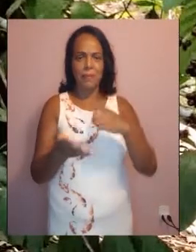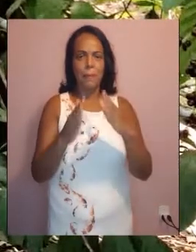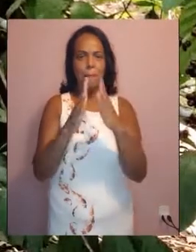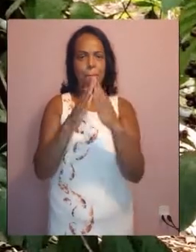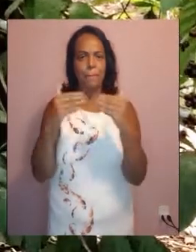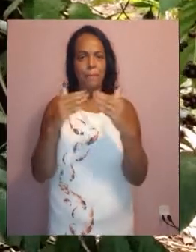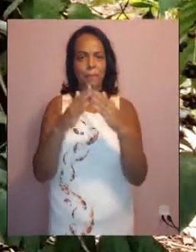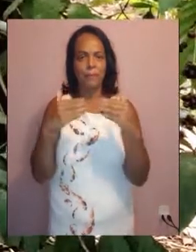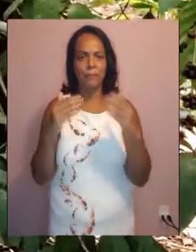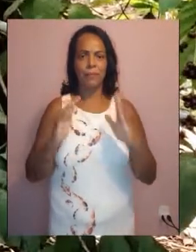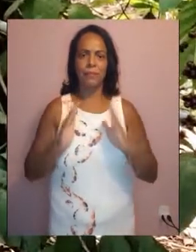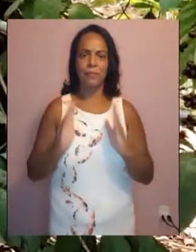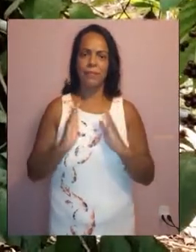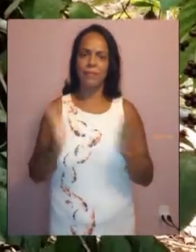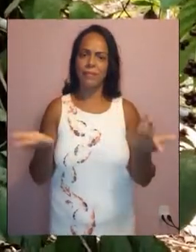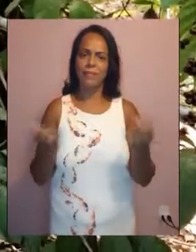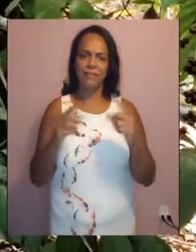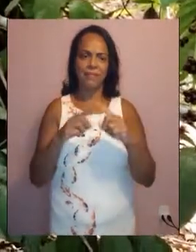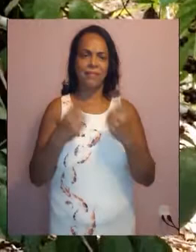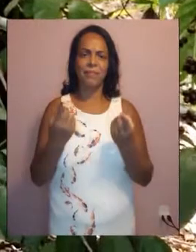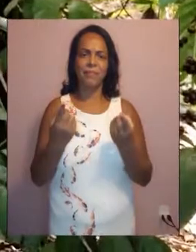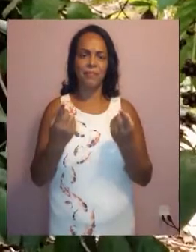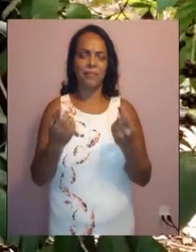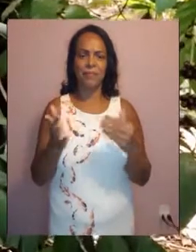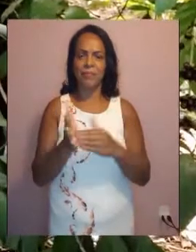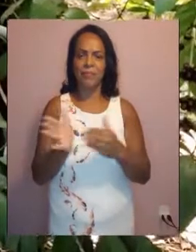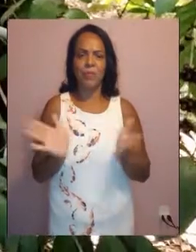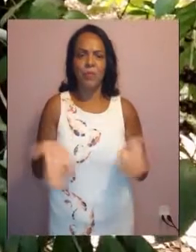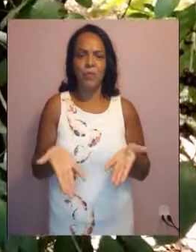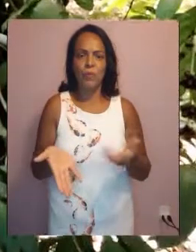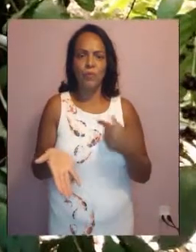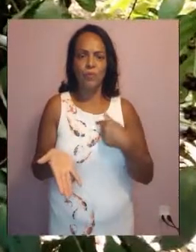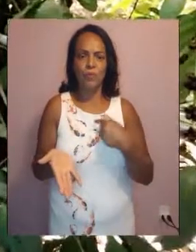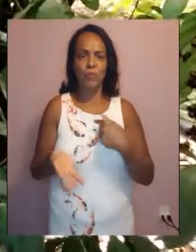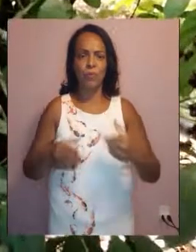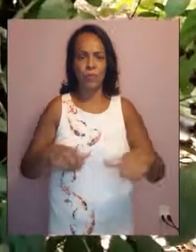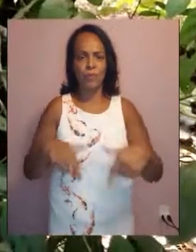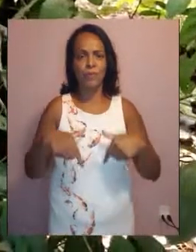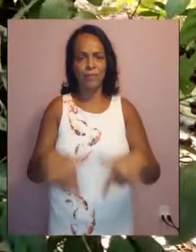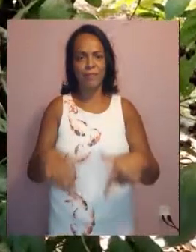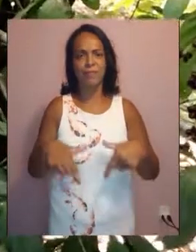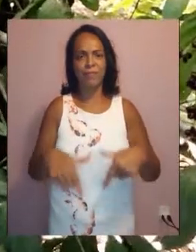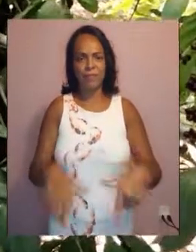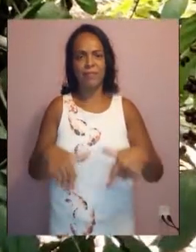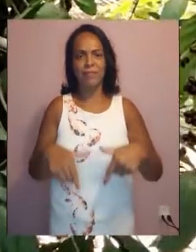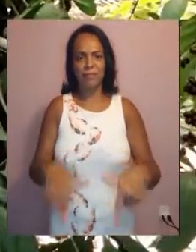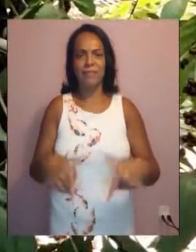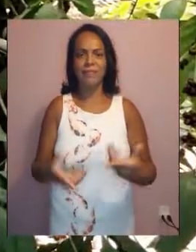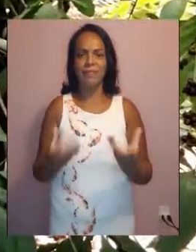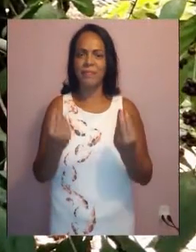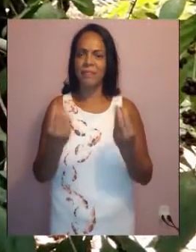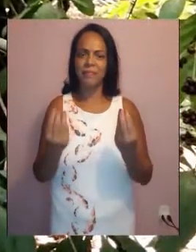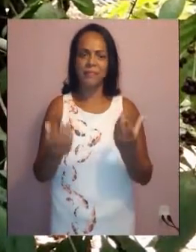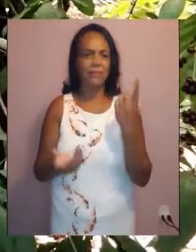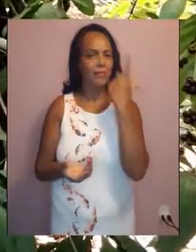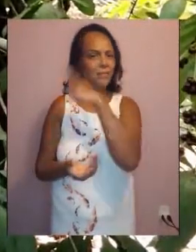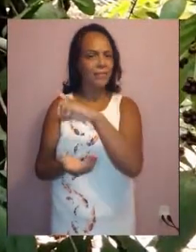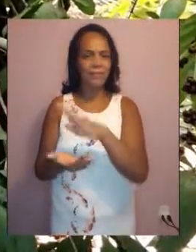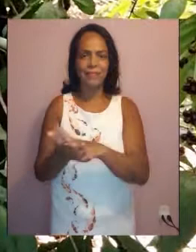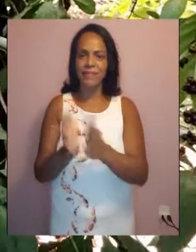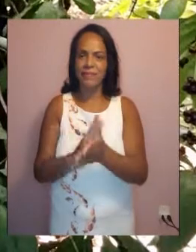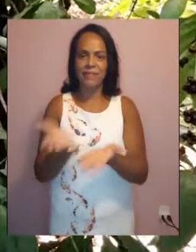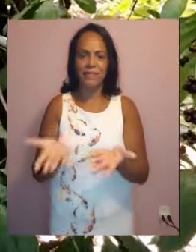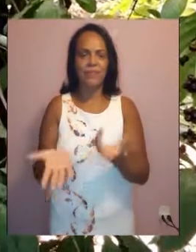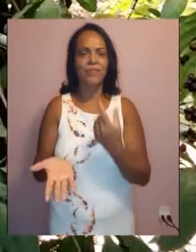lutei tanto, ainda não consegui nada, né, eu vou lá, né, conhecer essa gente. Aí